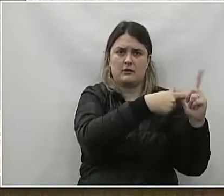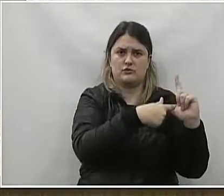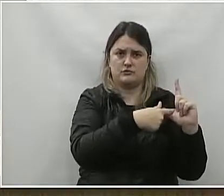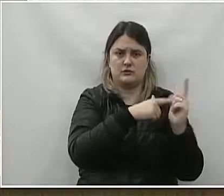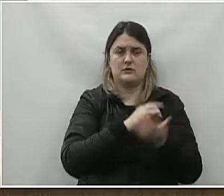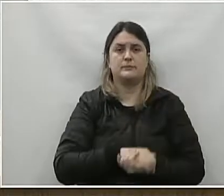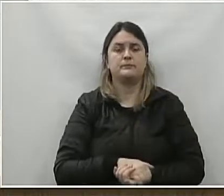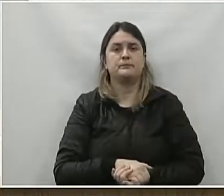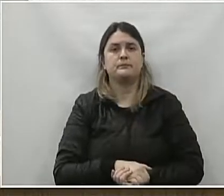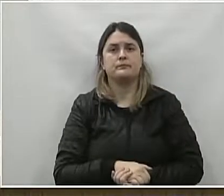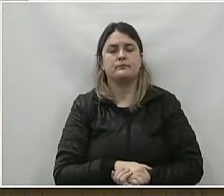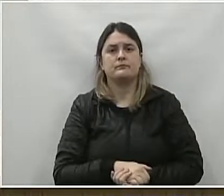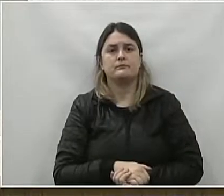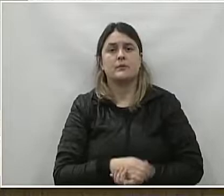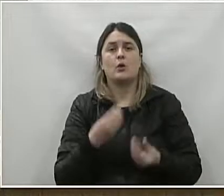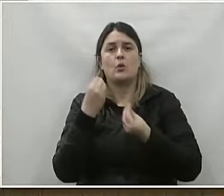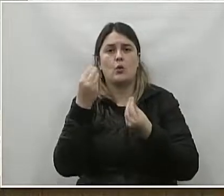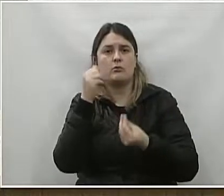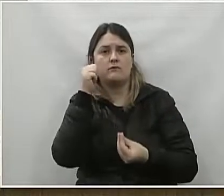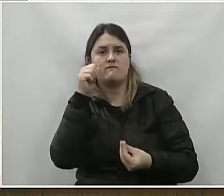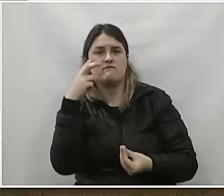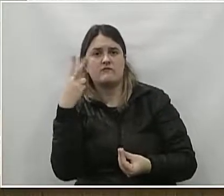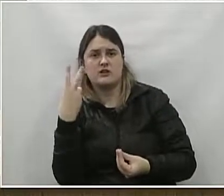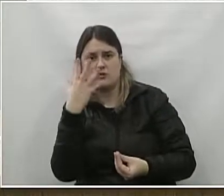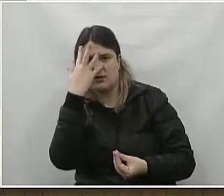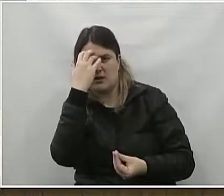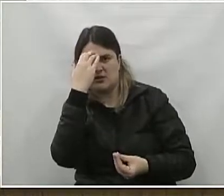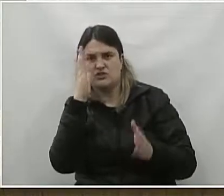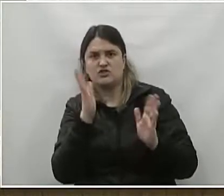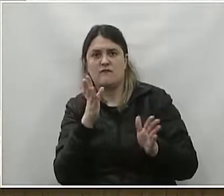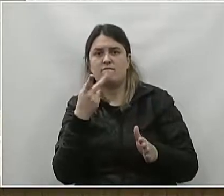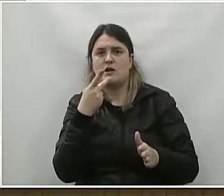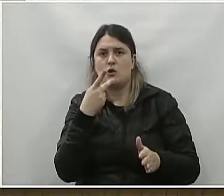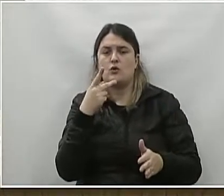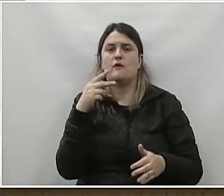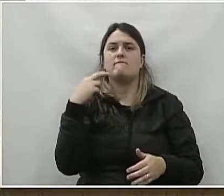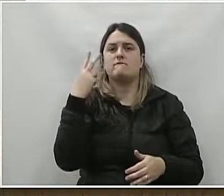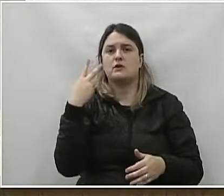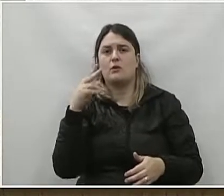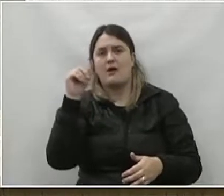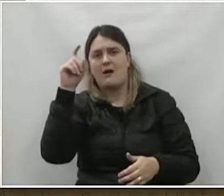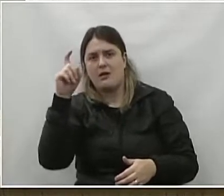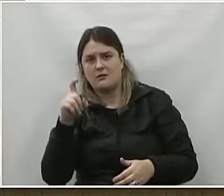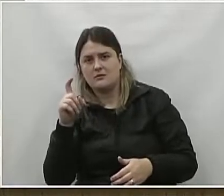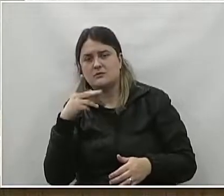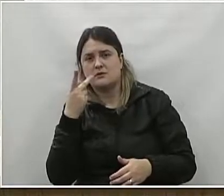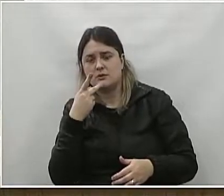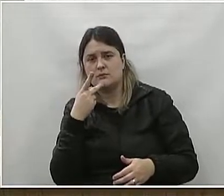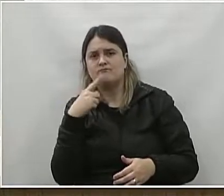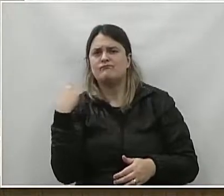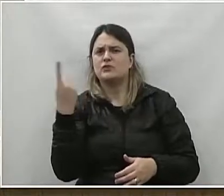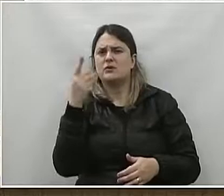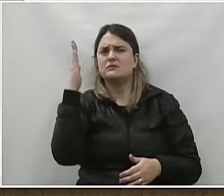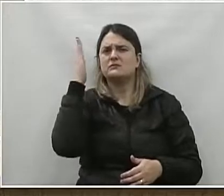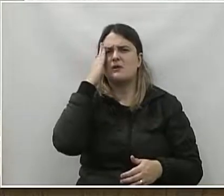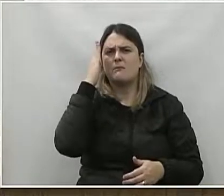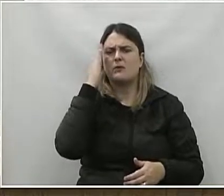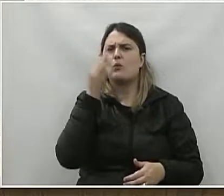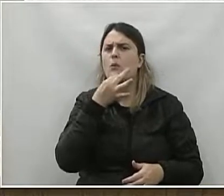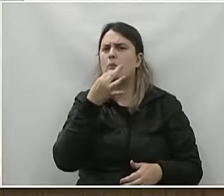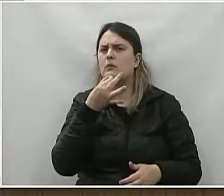funcionários. Como a vereadora Thaís falou, o vereador Alex, nós temos que saber a